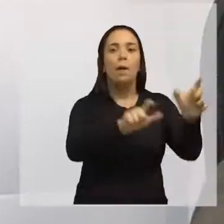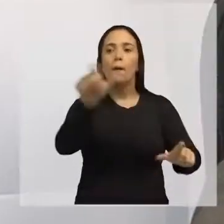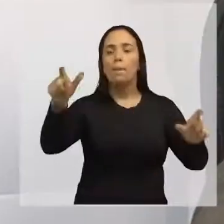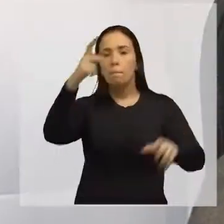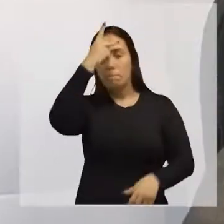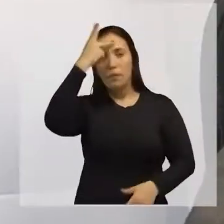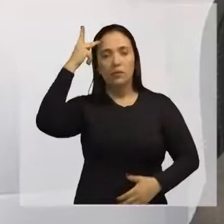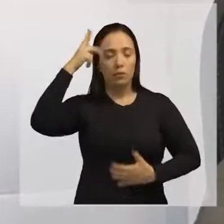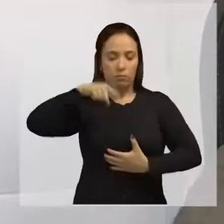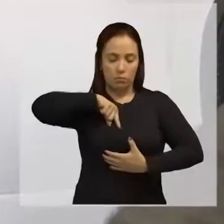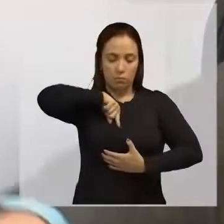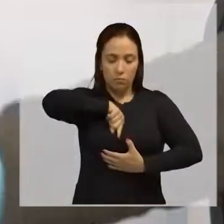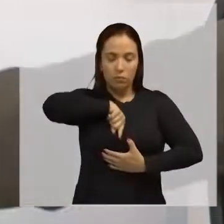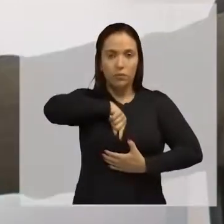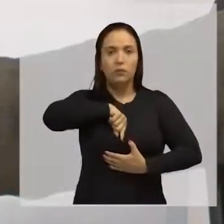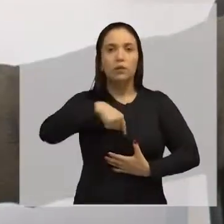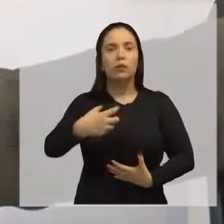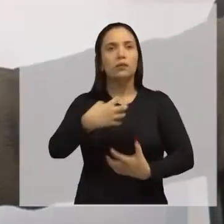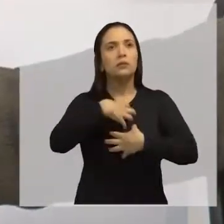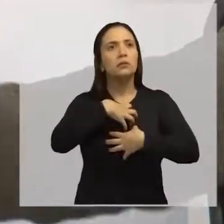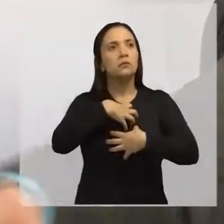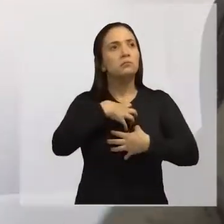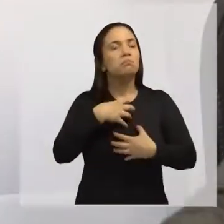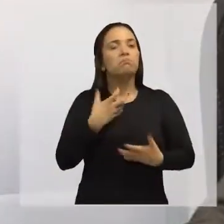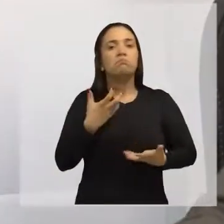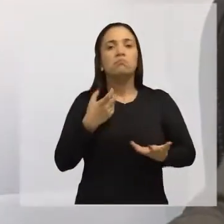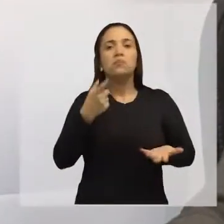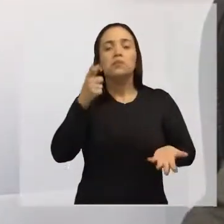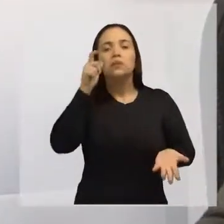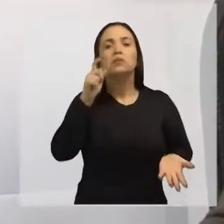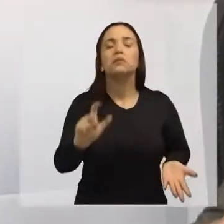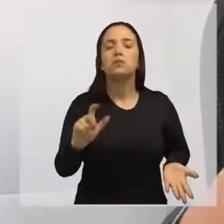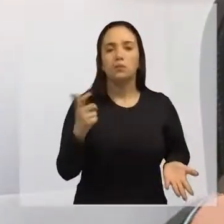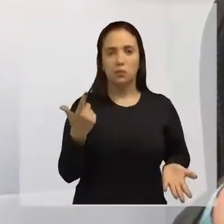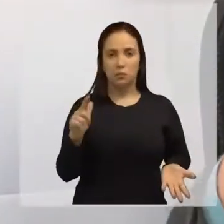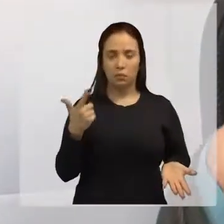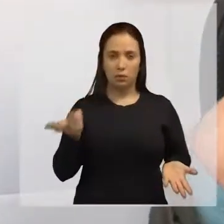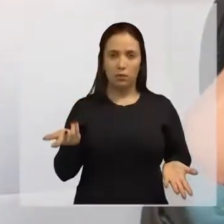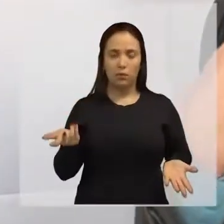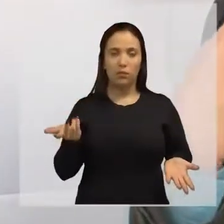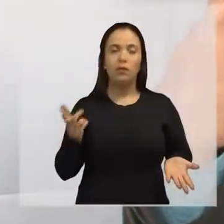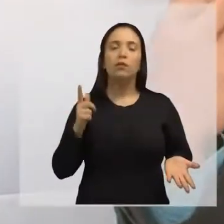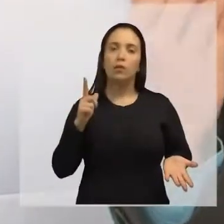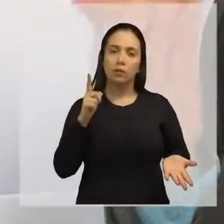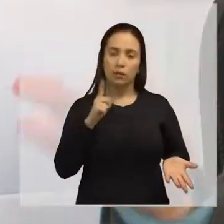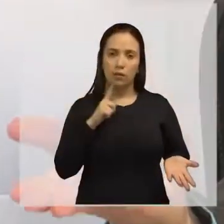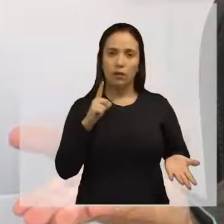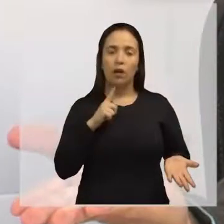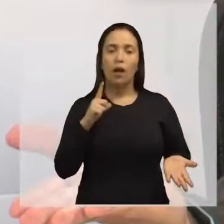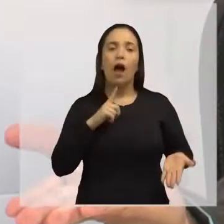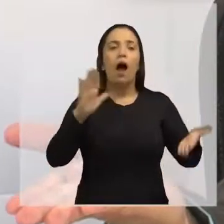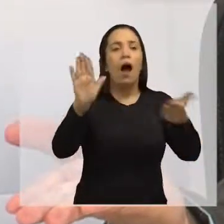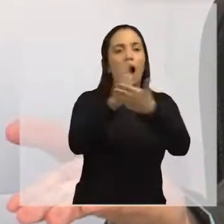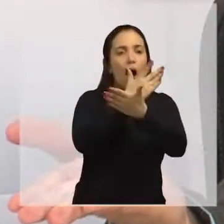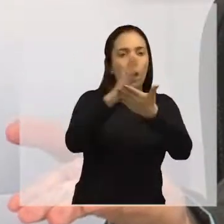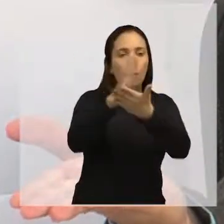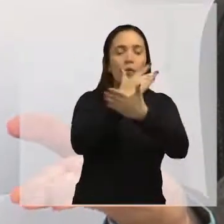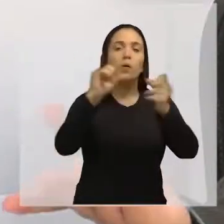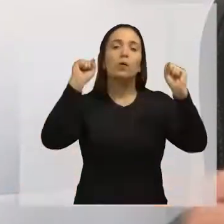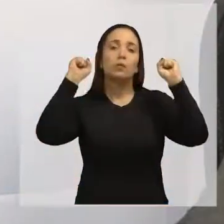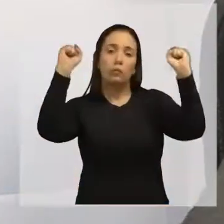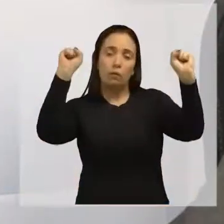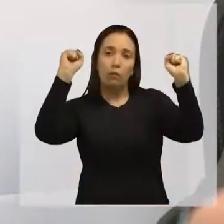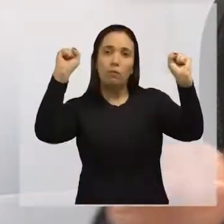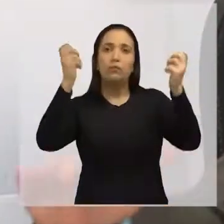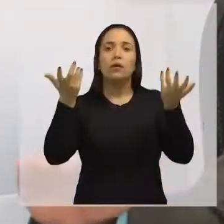privada que decidiu, vai assistir a Copa. Mas isso não quer dizer que ele vá manifestar ou uma torcida radiante, ou